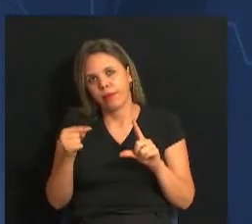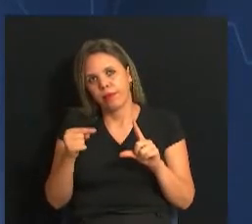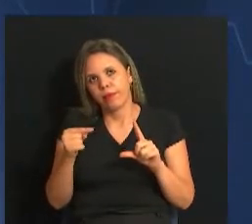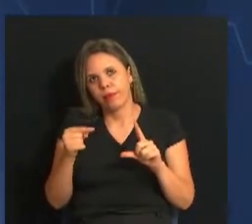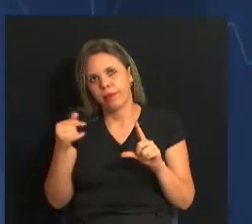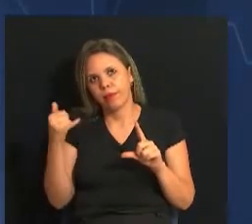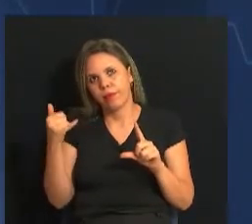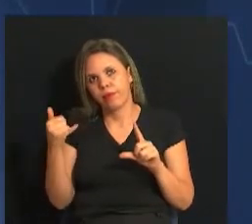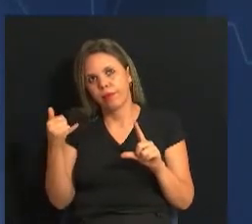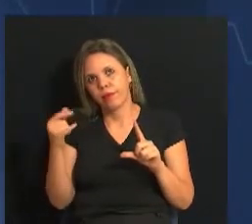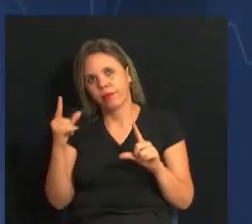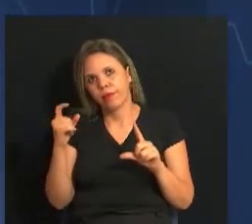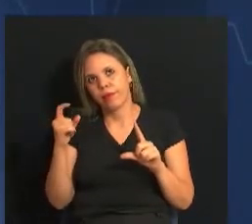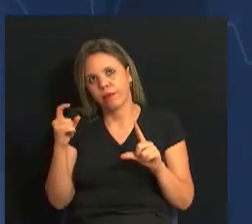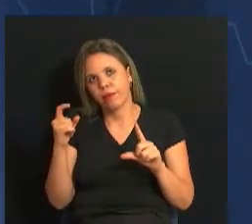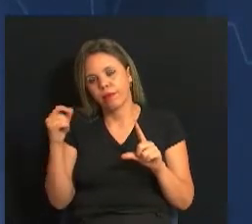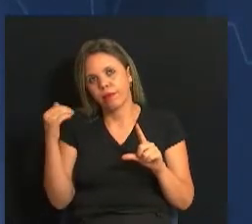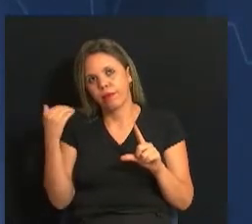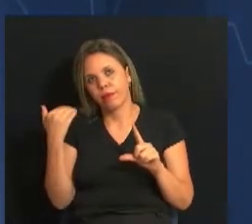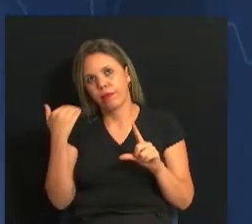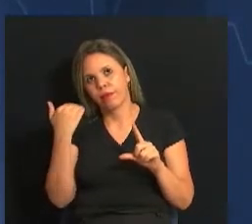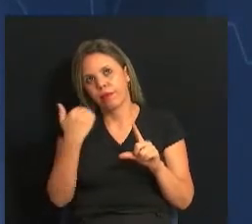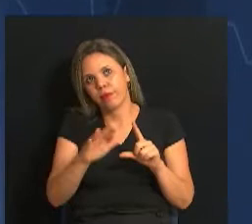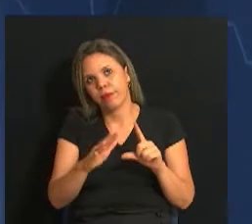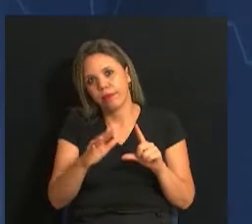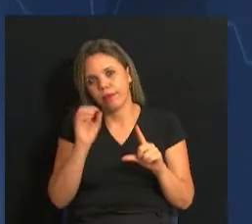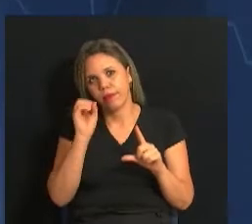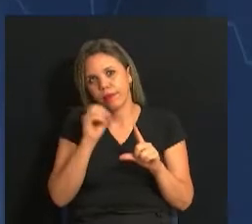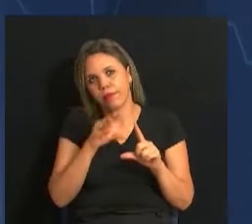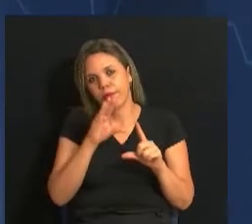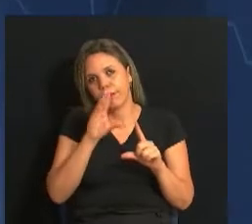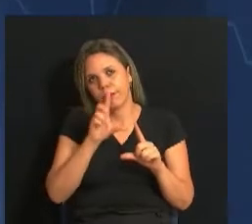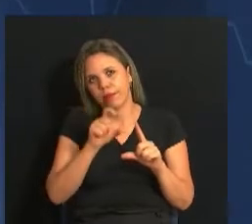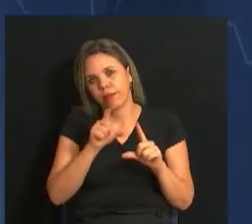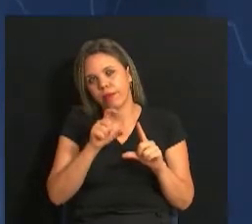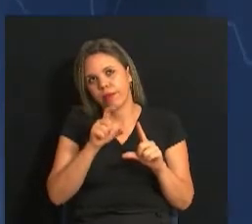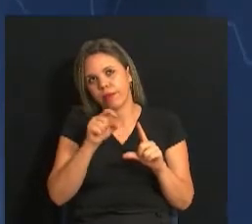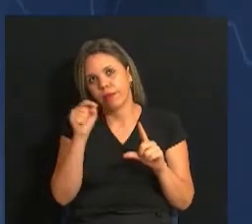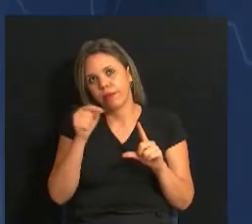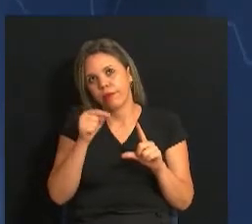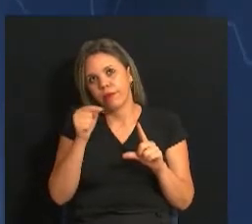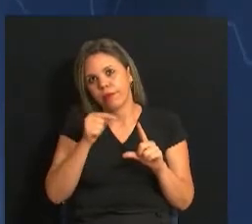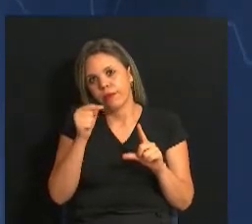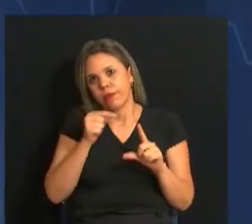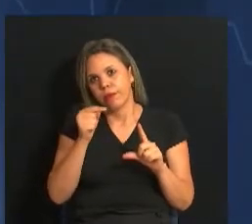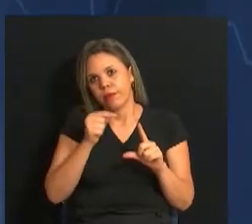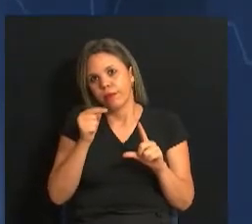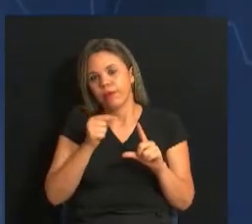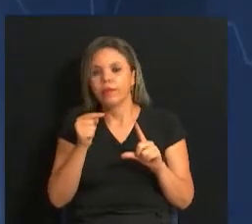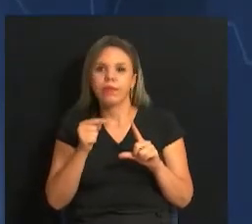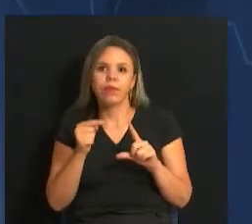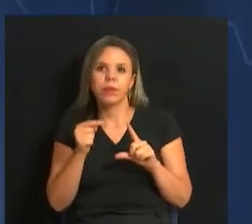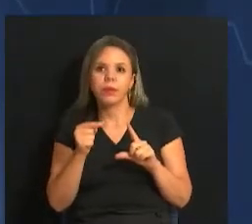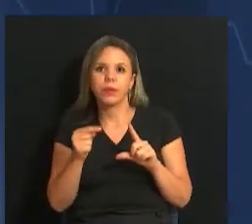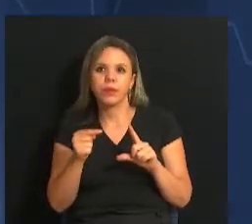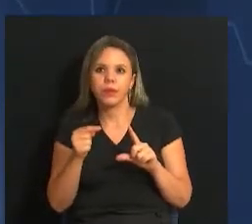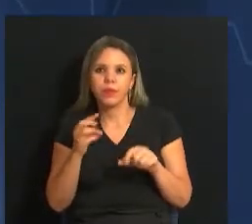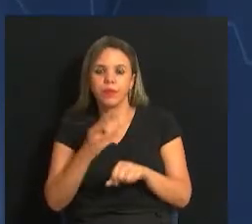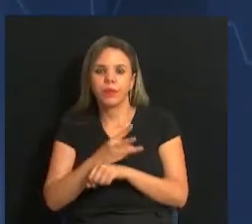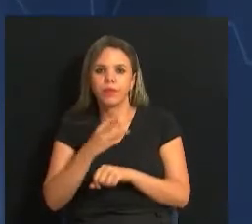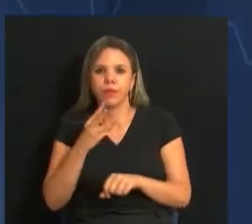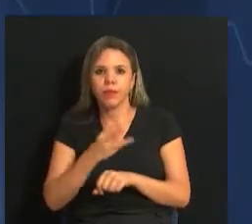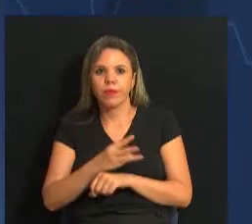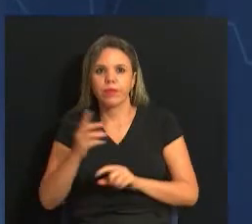o seu celular, abre a câmera como se fosse tirar uma foto e você aponta para este QR Code e aí já vai aparecer na sua tela